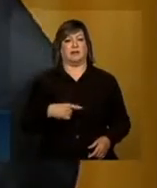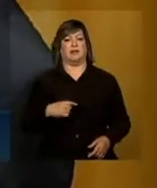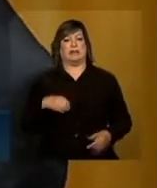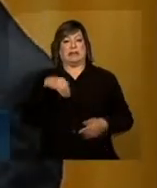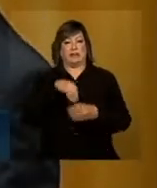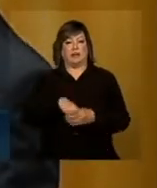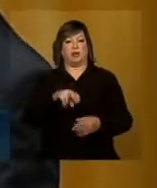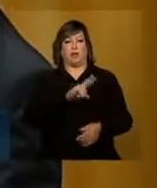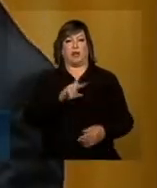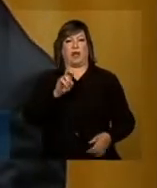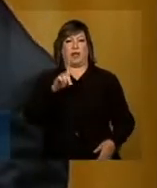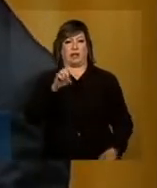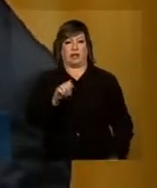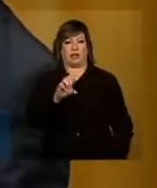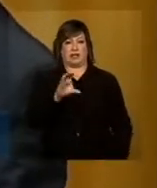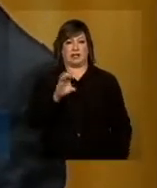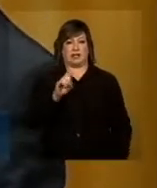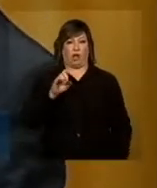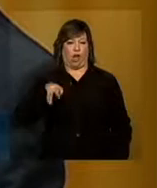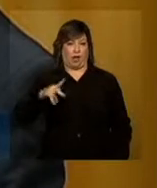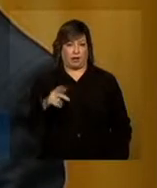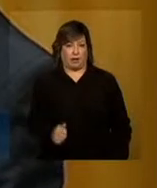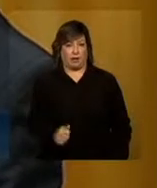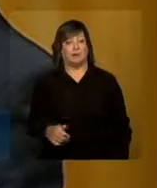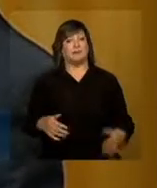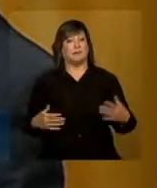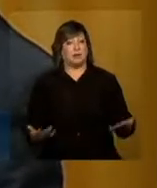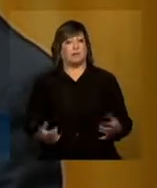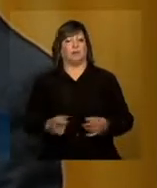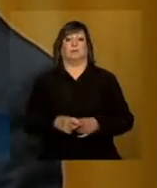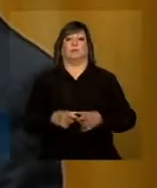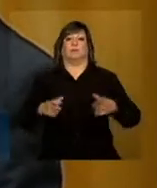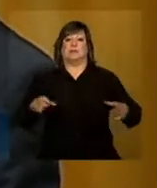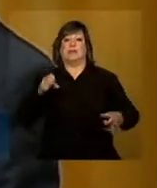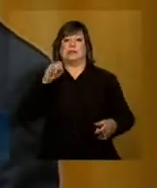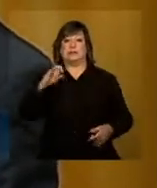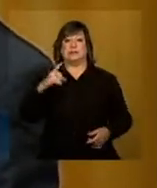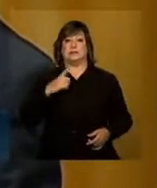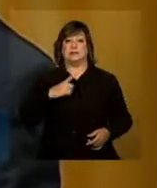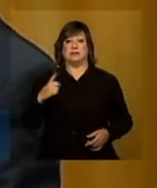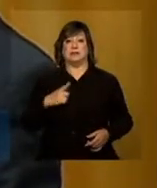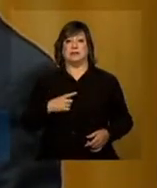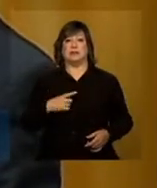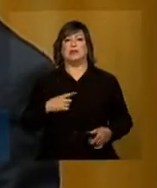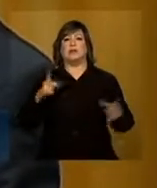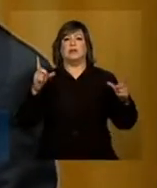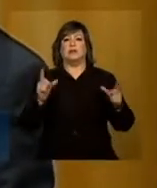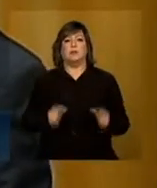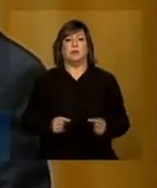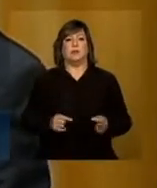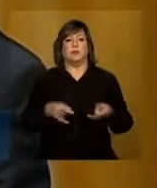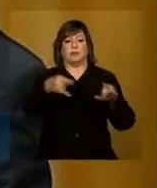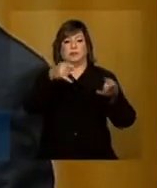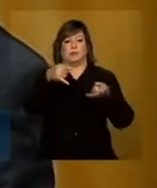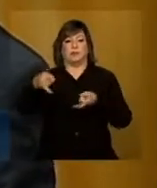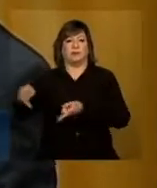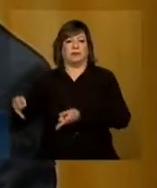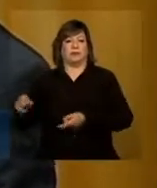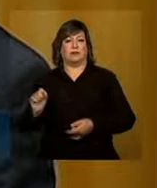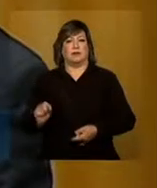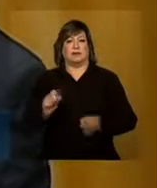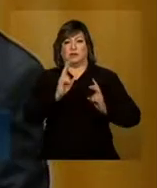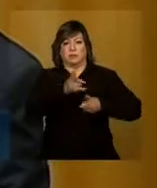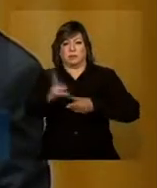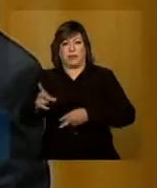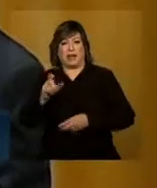Cegonha. E, com isso, nós estamos aumentando. Se tem redução de leitos em áreas que precisam reduzir mesmo, como a psiquiatria, nesta área